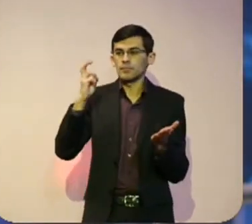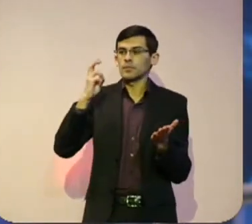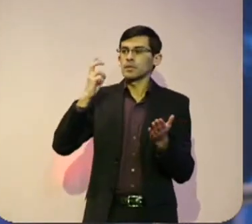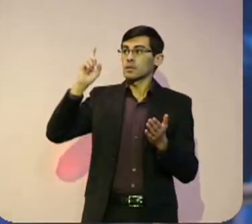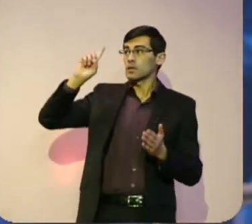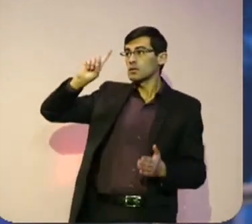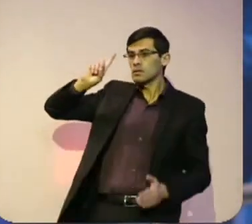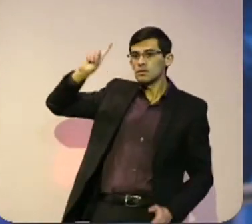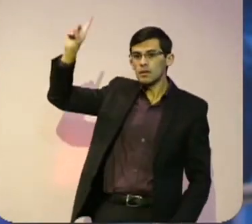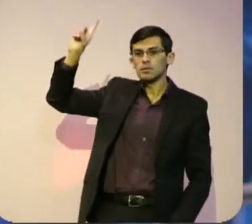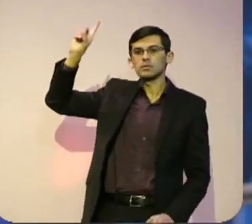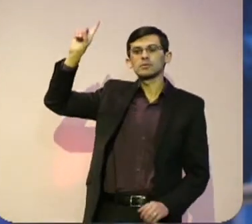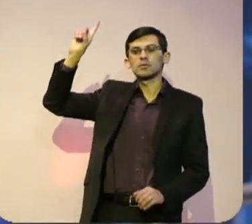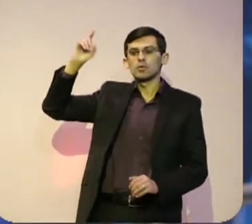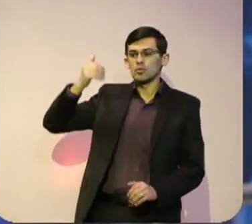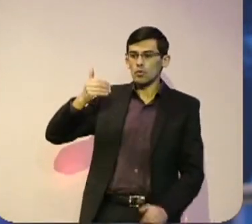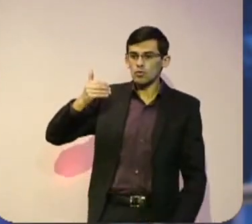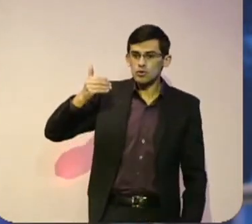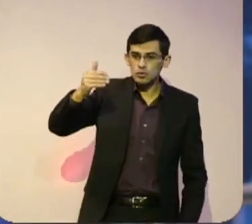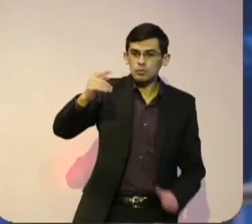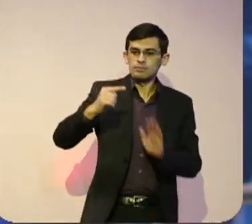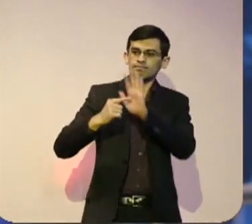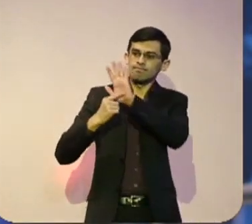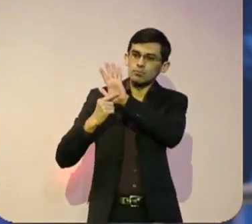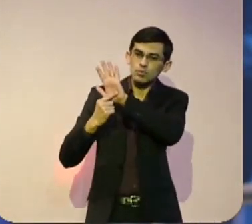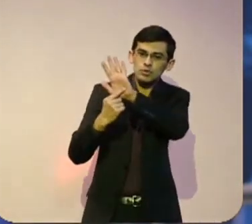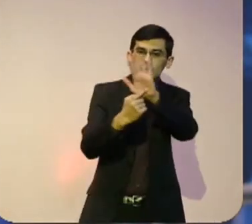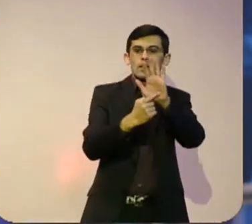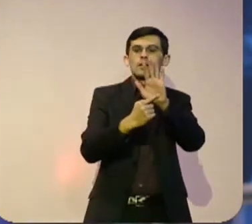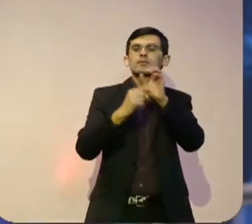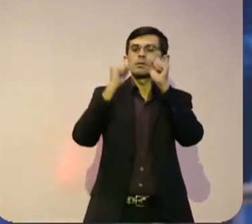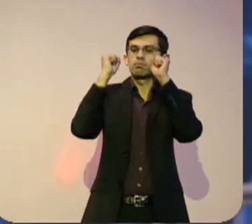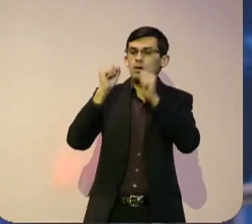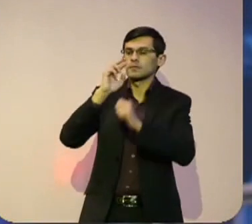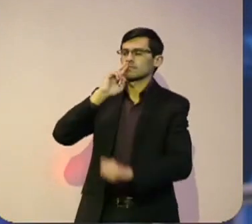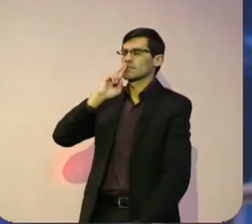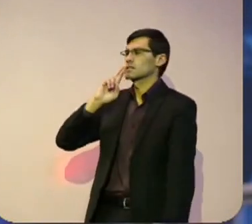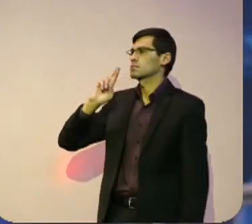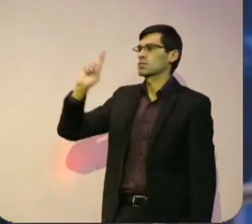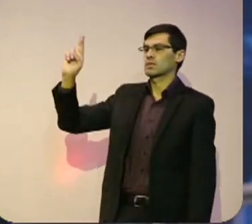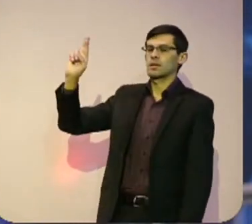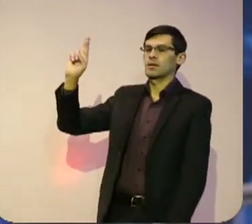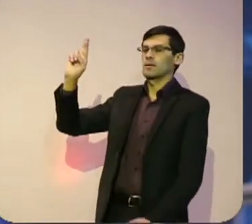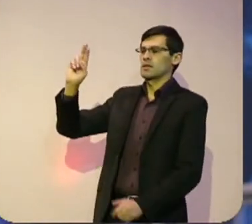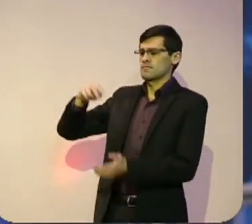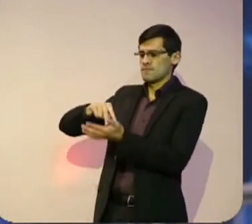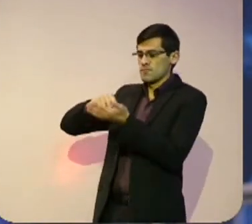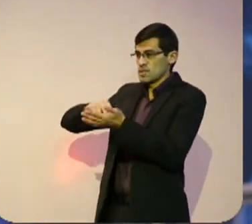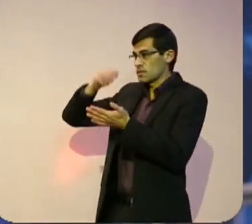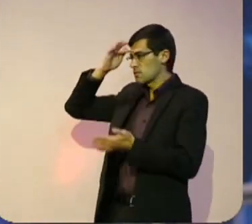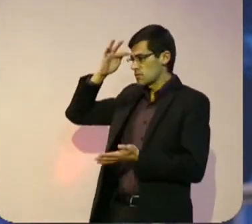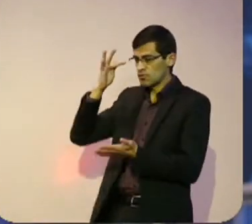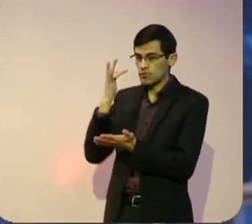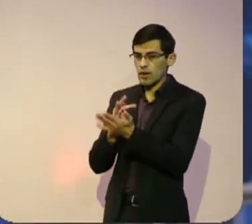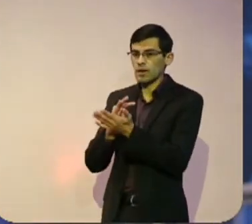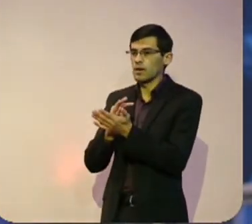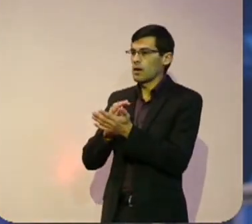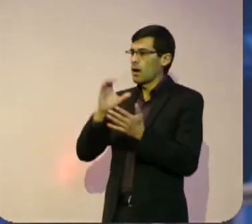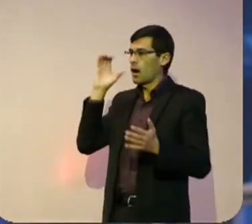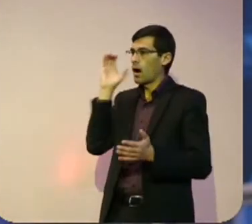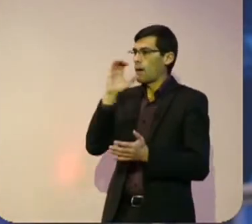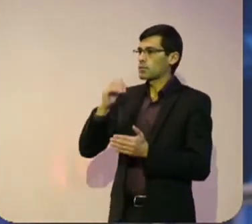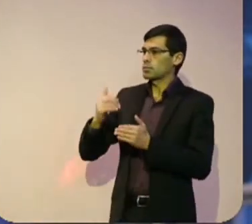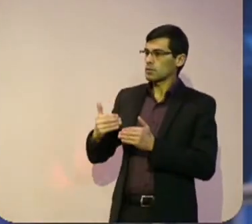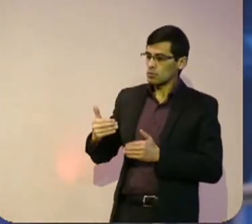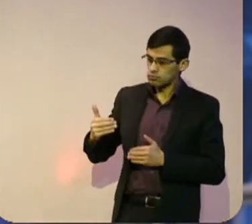que Deus continue a se revelar, e você responda com firmeza de fé, pronto para dar